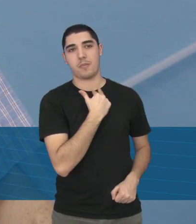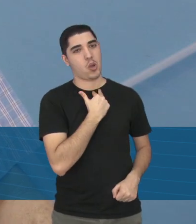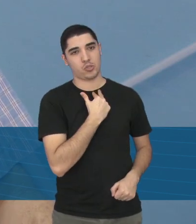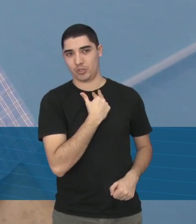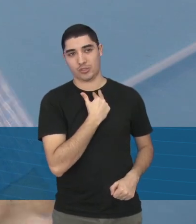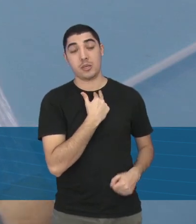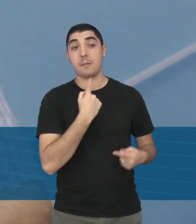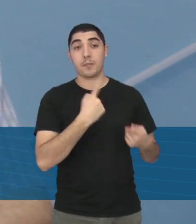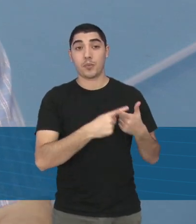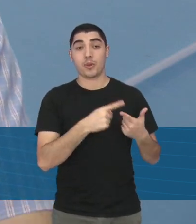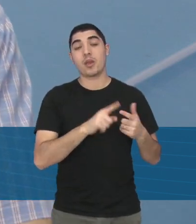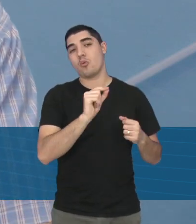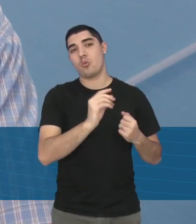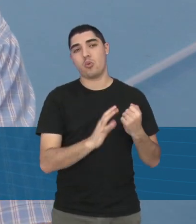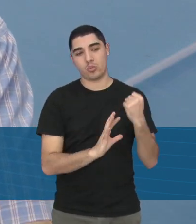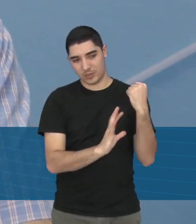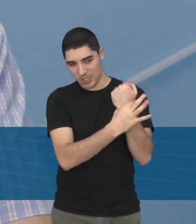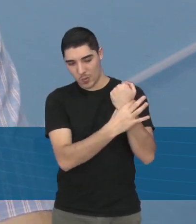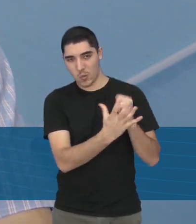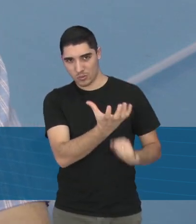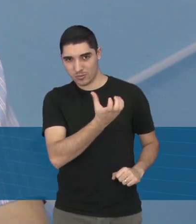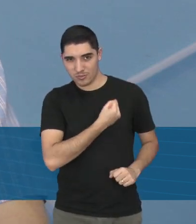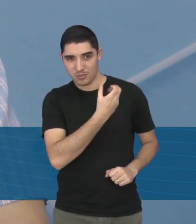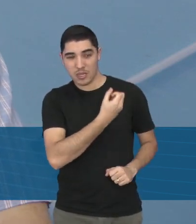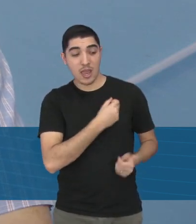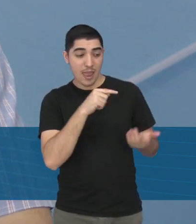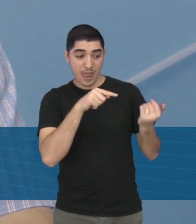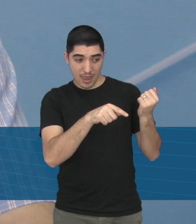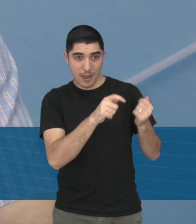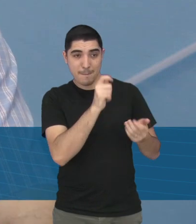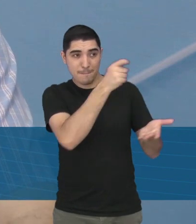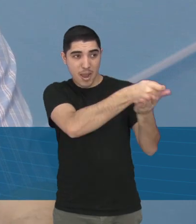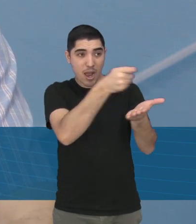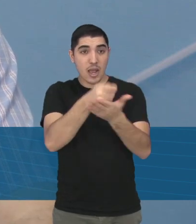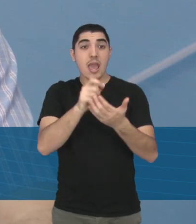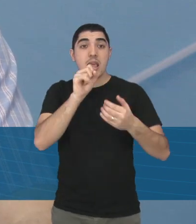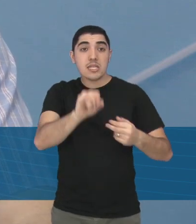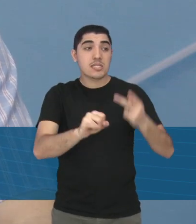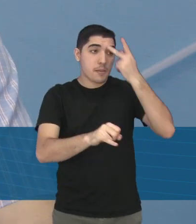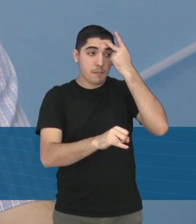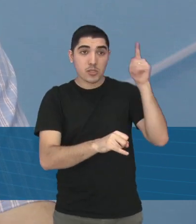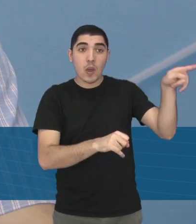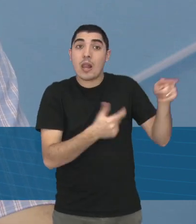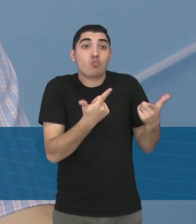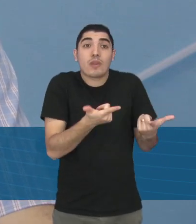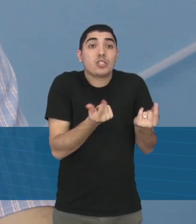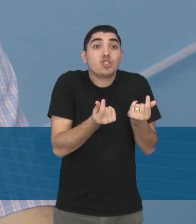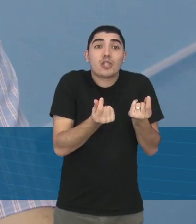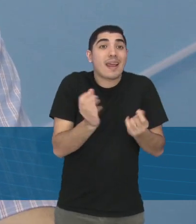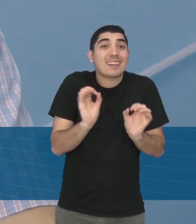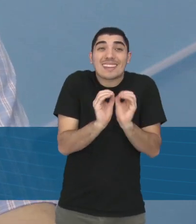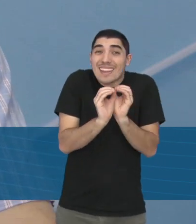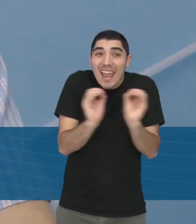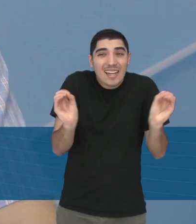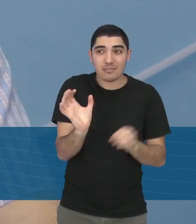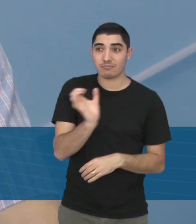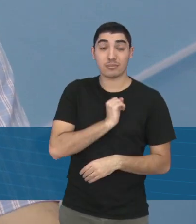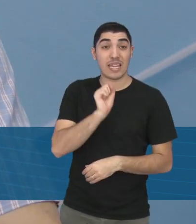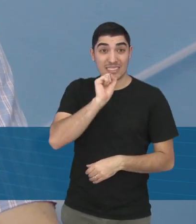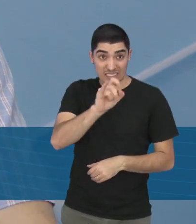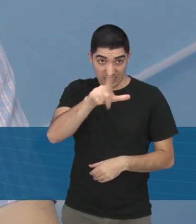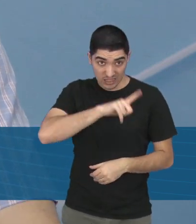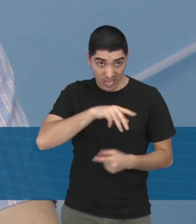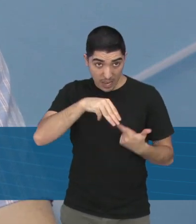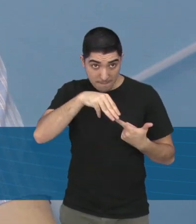porque o seguro-desemprego ele é pago para pessoas que perdem a sua fonte de renda. E a partir do momento que você tem uma